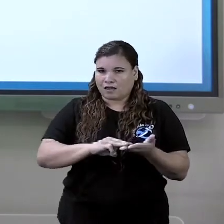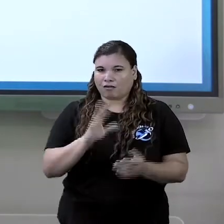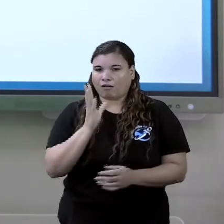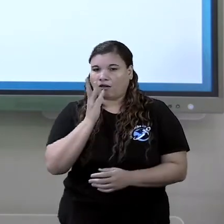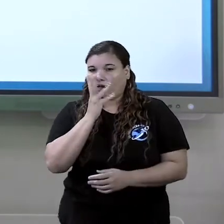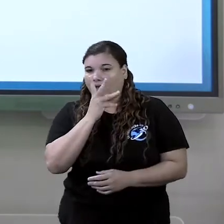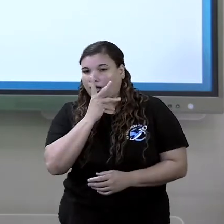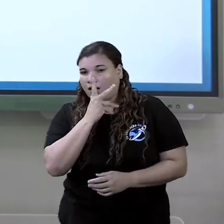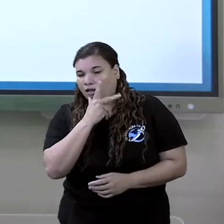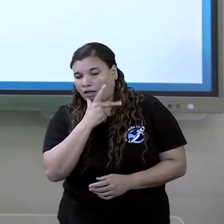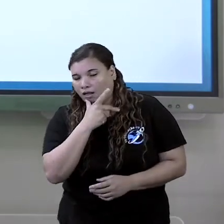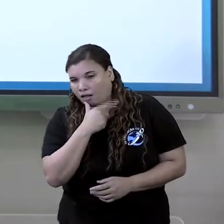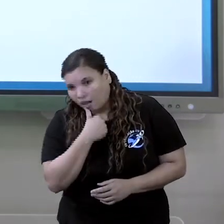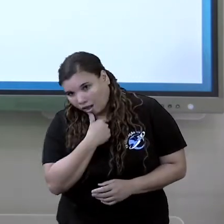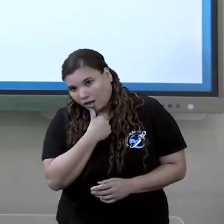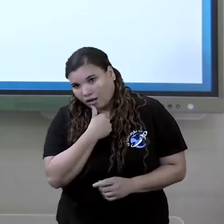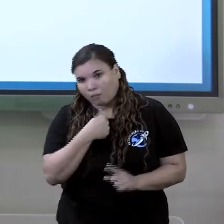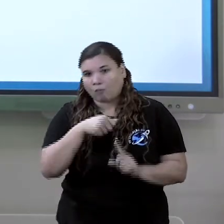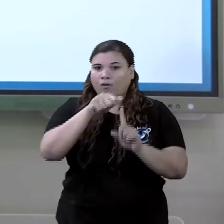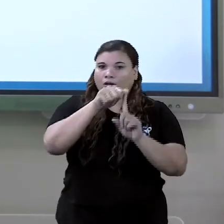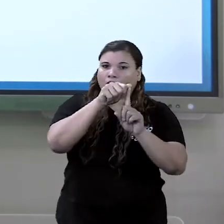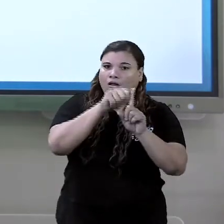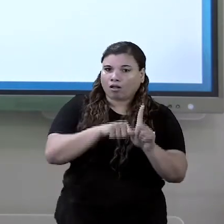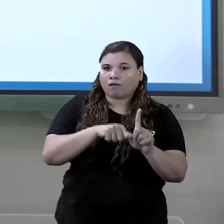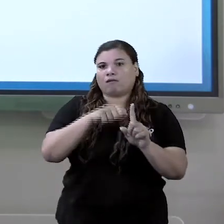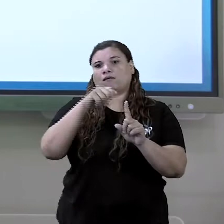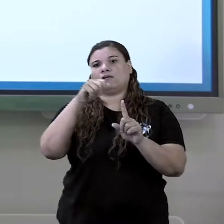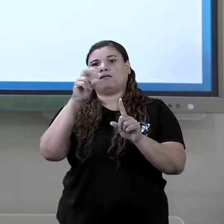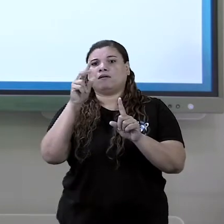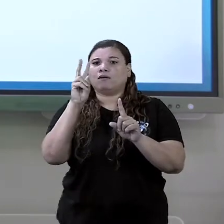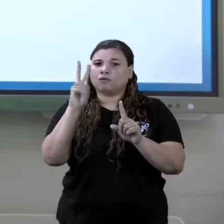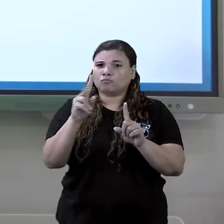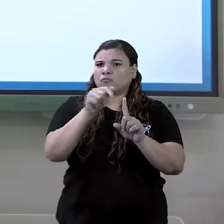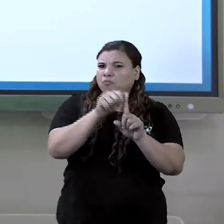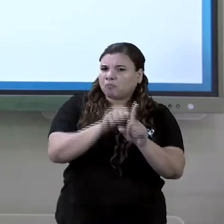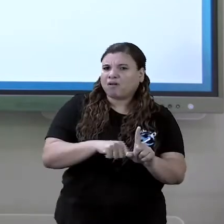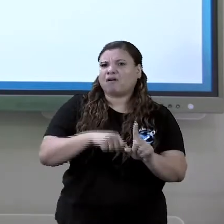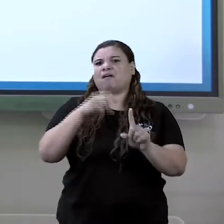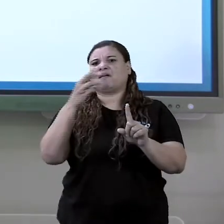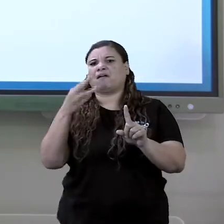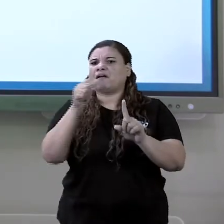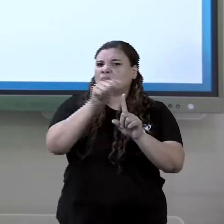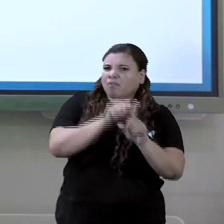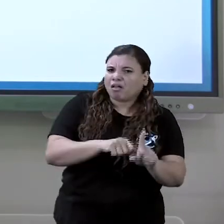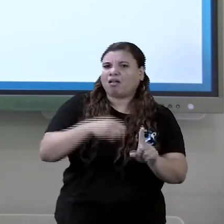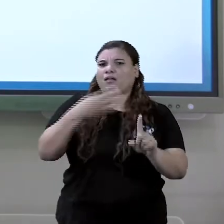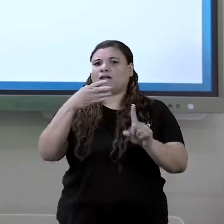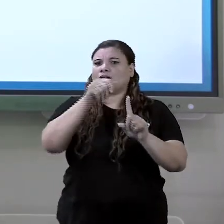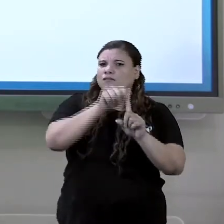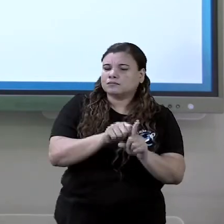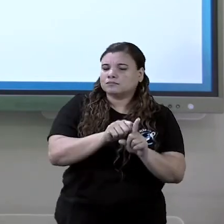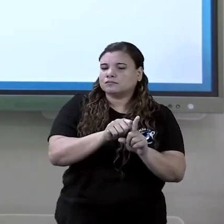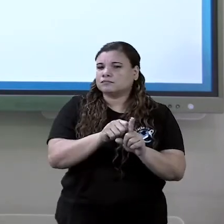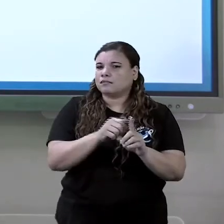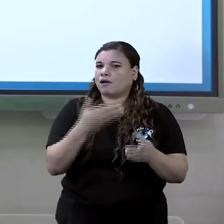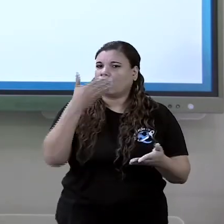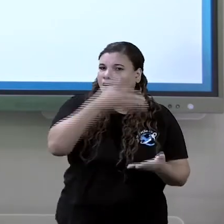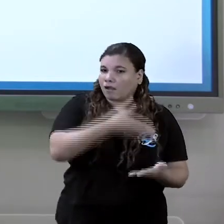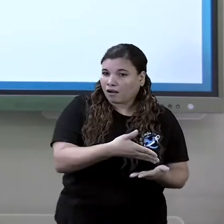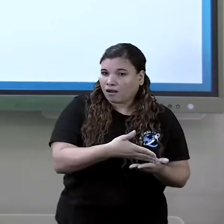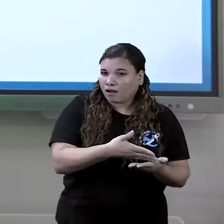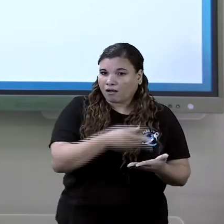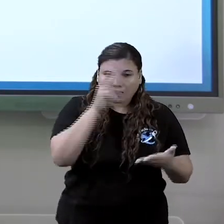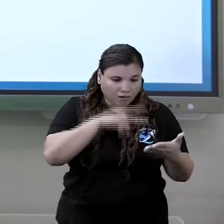Levava até muito mais tempo. Tinha cartas que levavam anos para chegar ao seu remetente. Hoje, né, com